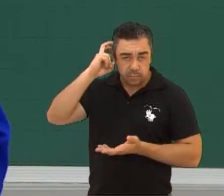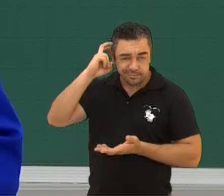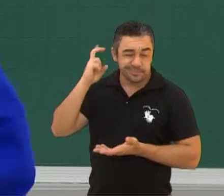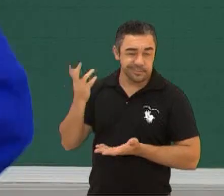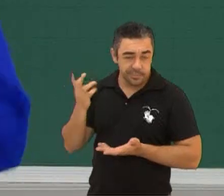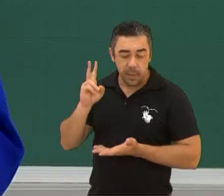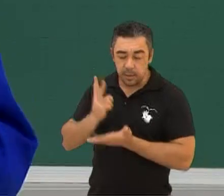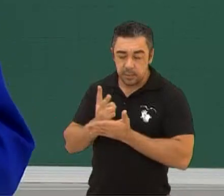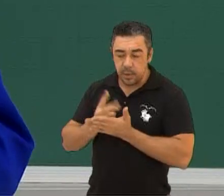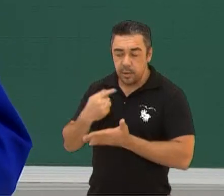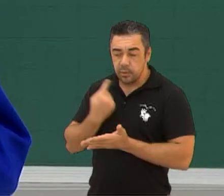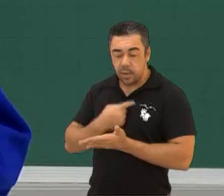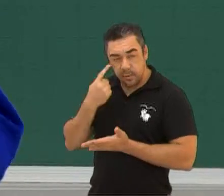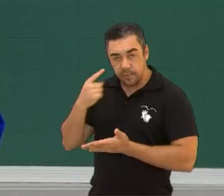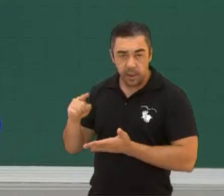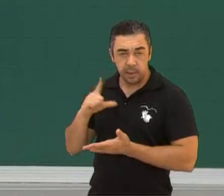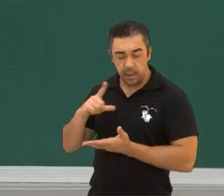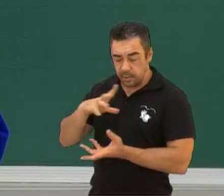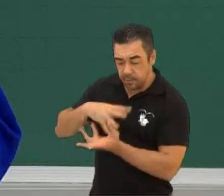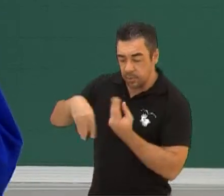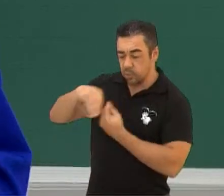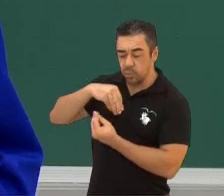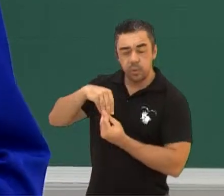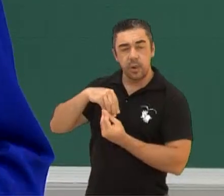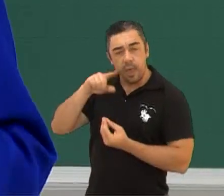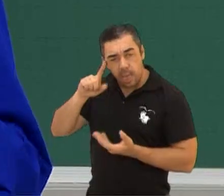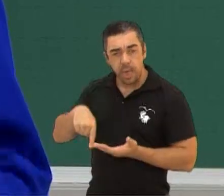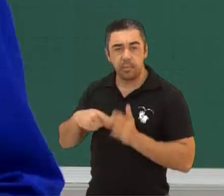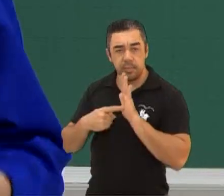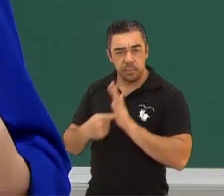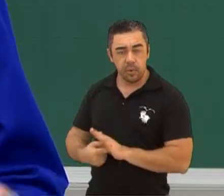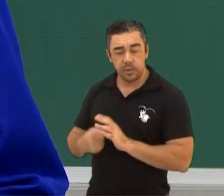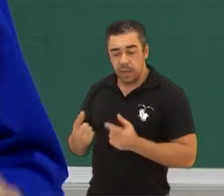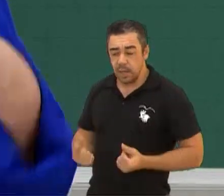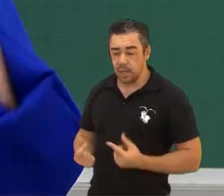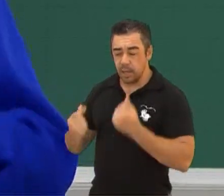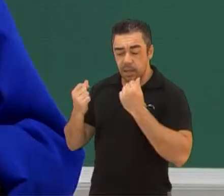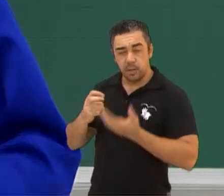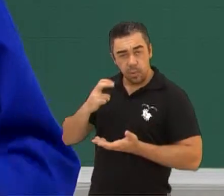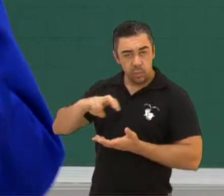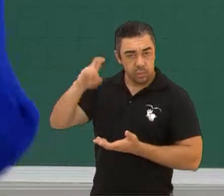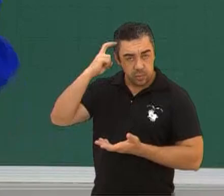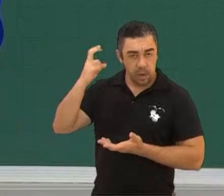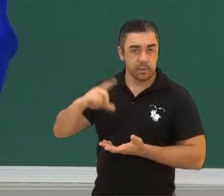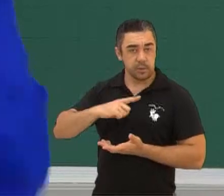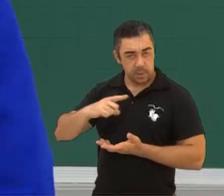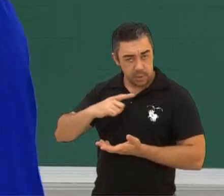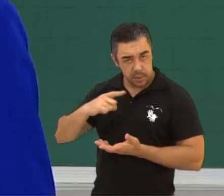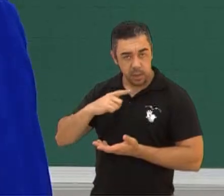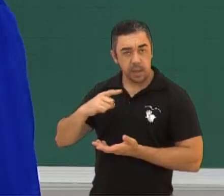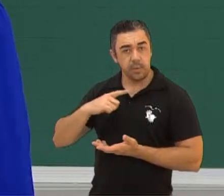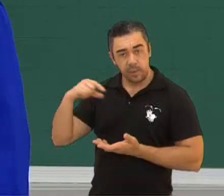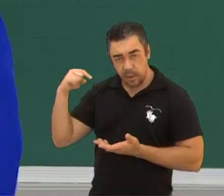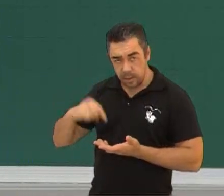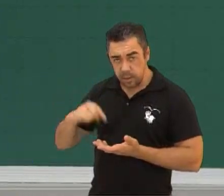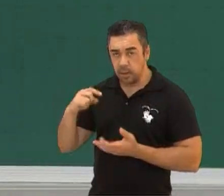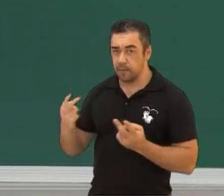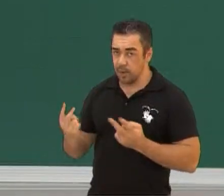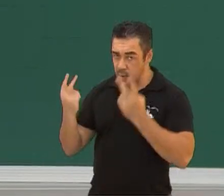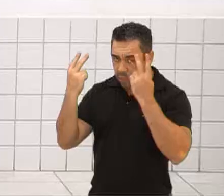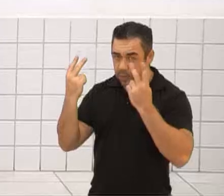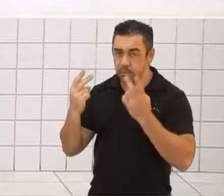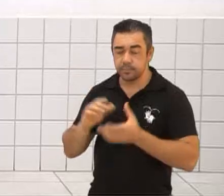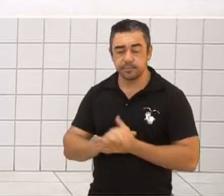sempre resgatar. Essa miscigenação é que faz o reflexo da riqueza cultural que nós temos e temos muito que valorizar,